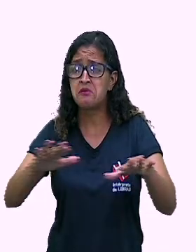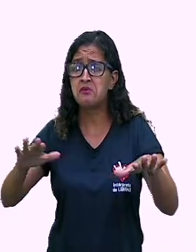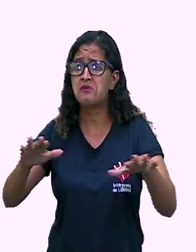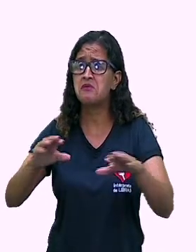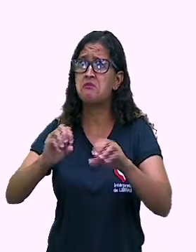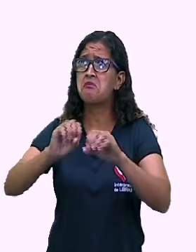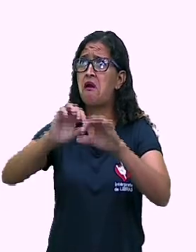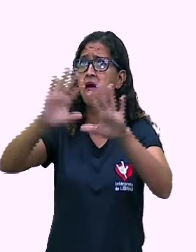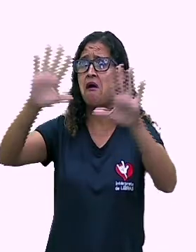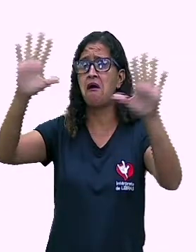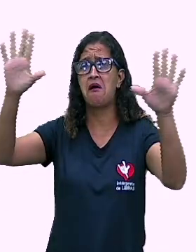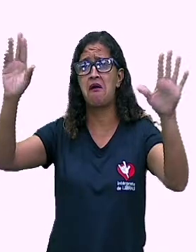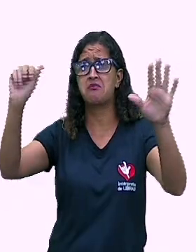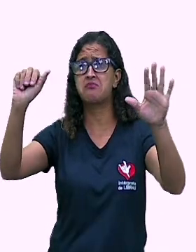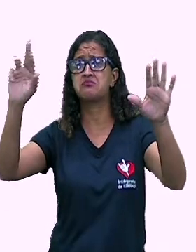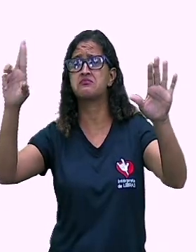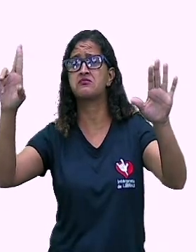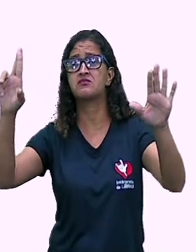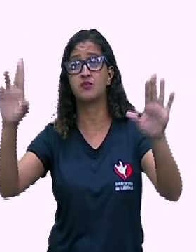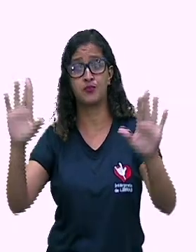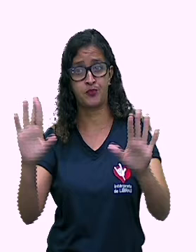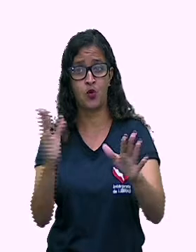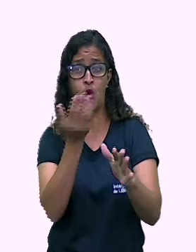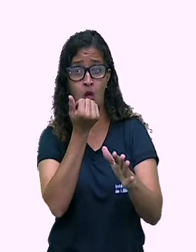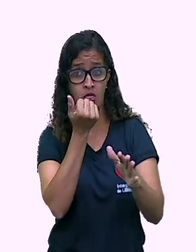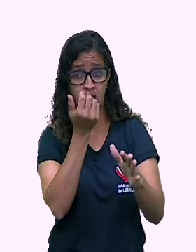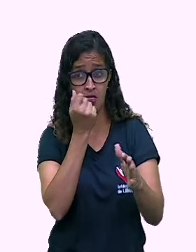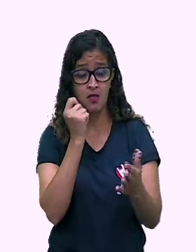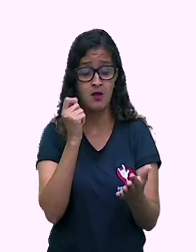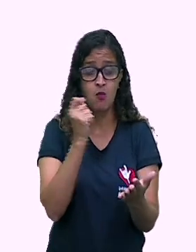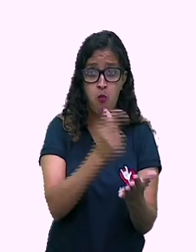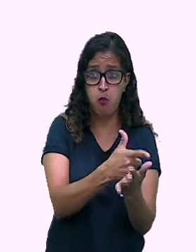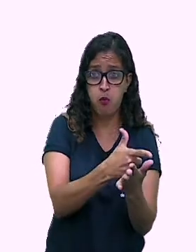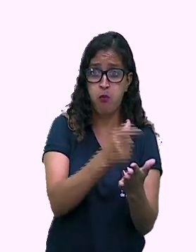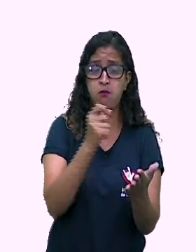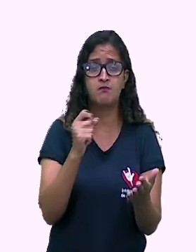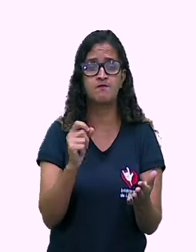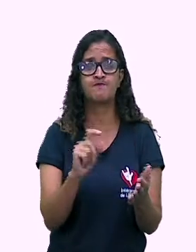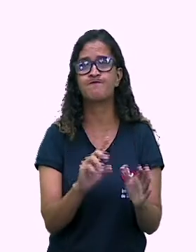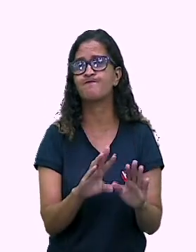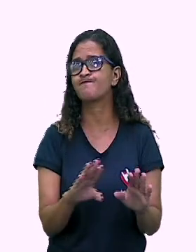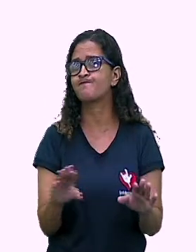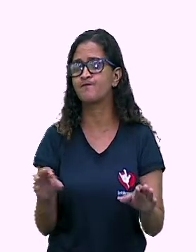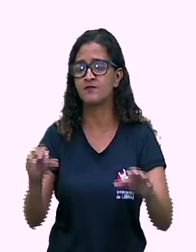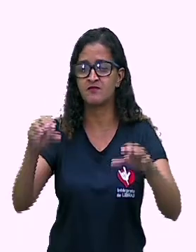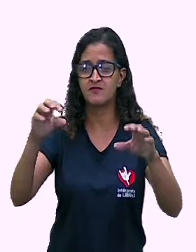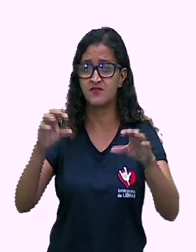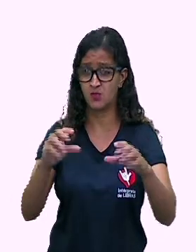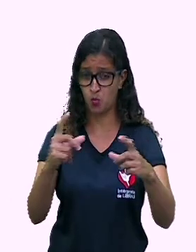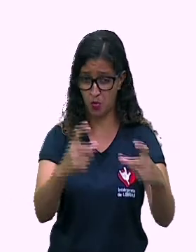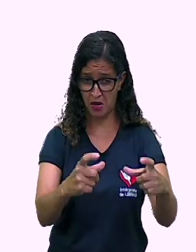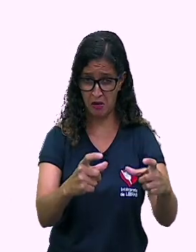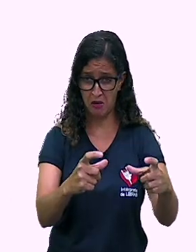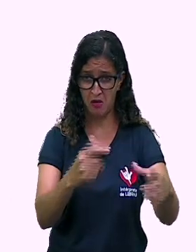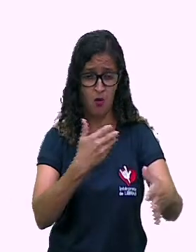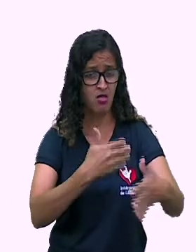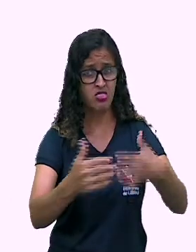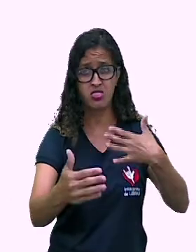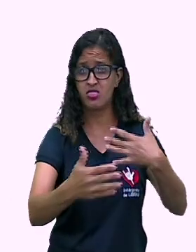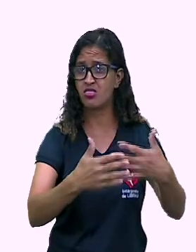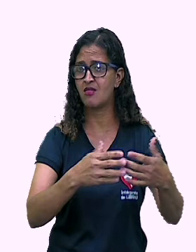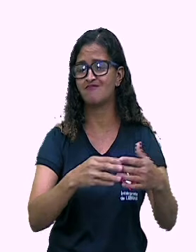que acontece? Você compra um alimento e deixa ele exposto. Não faz o processo